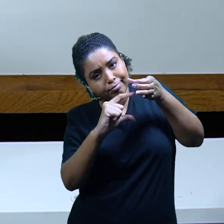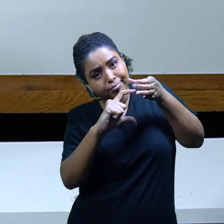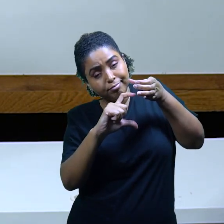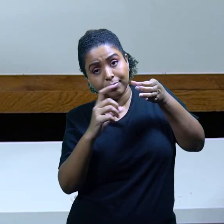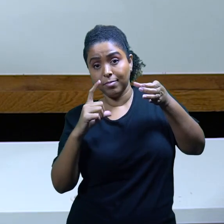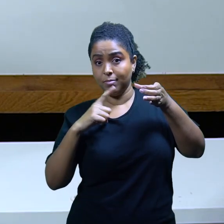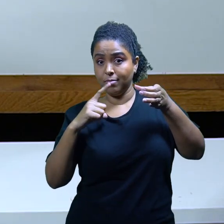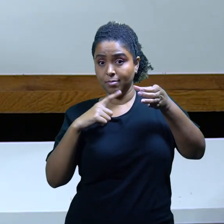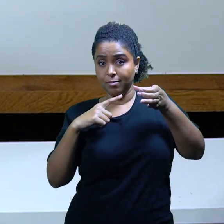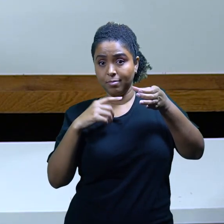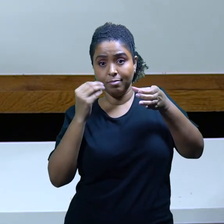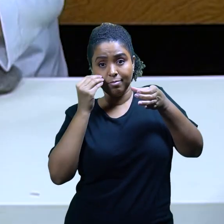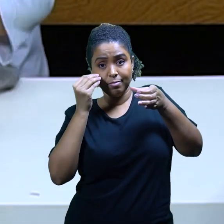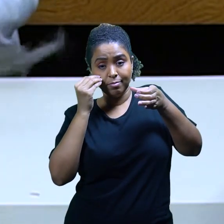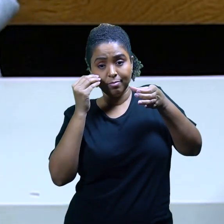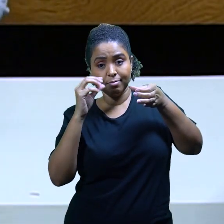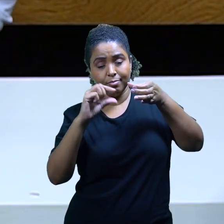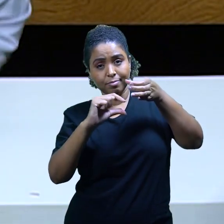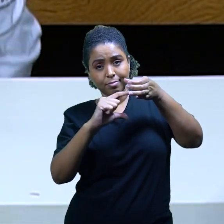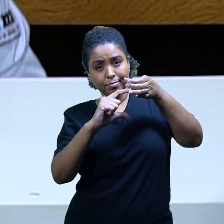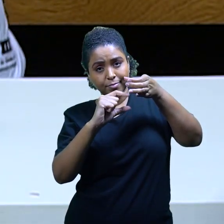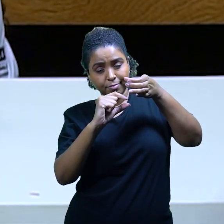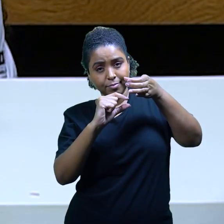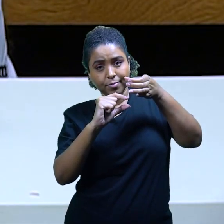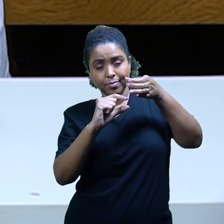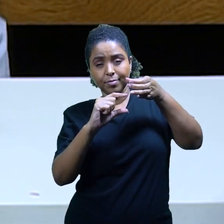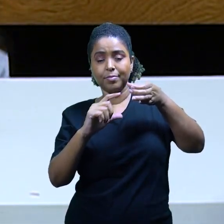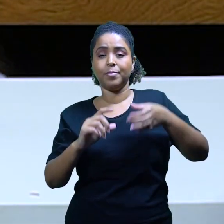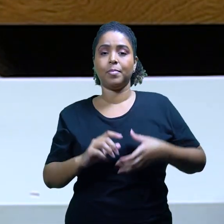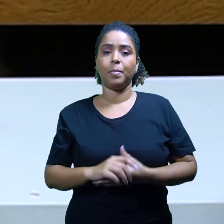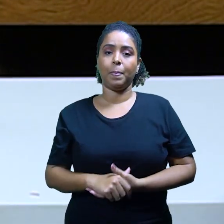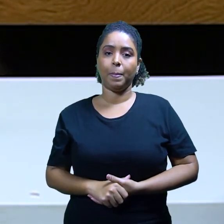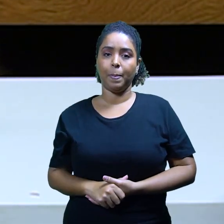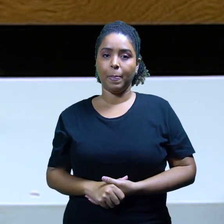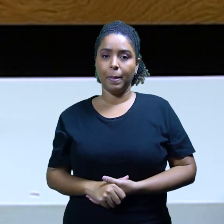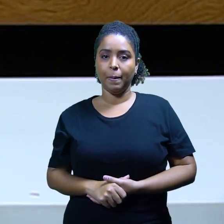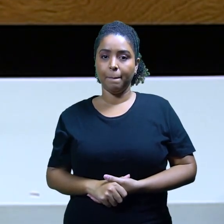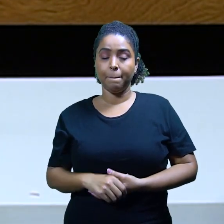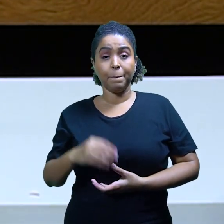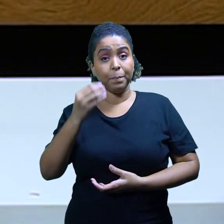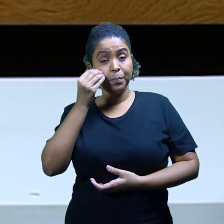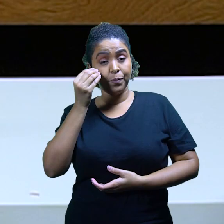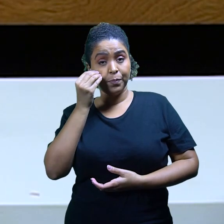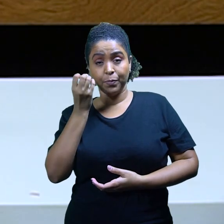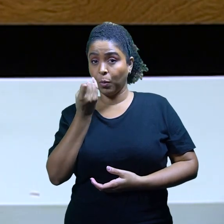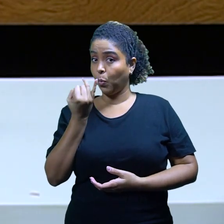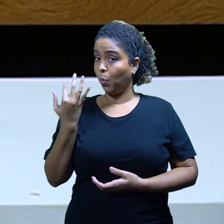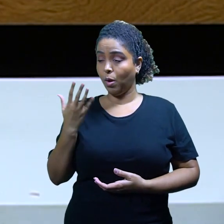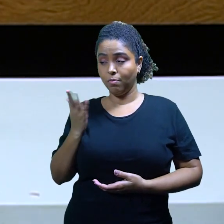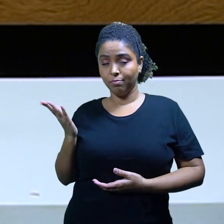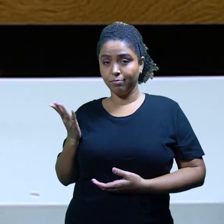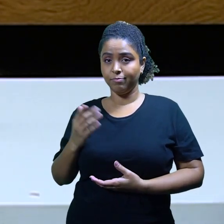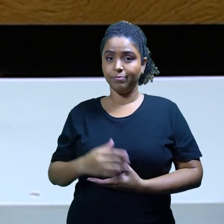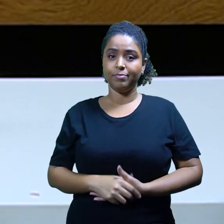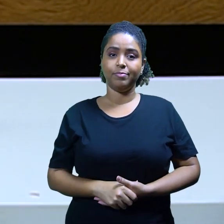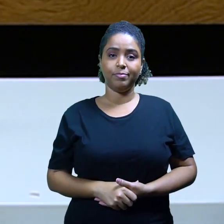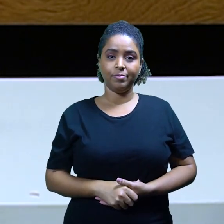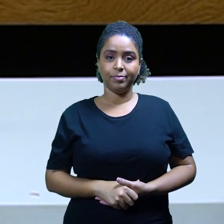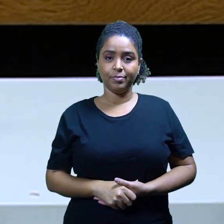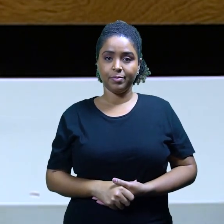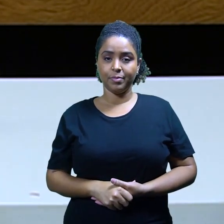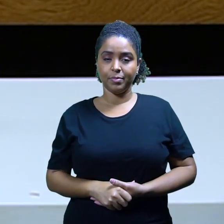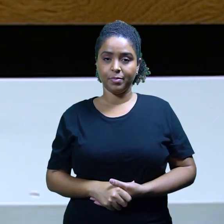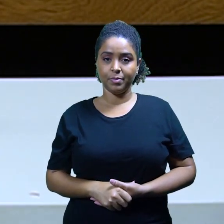colocar o tubo de ensaio. Deixa eu só ficar aqui, baixar um pouquinho para a gente observar.